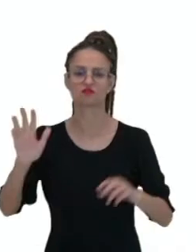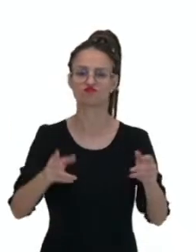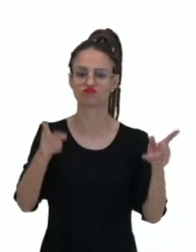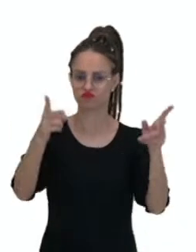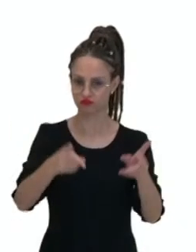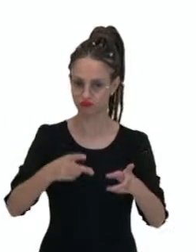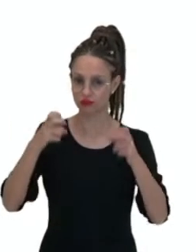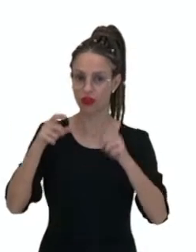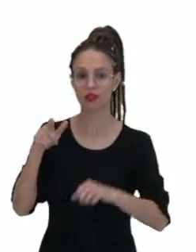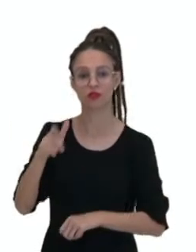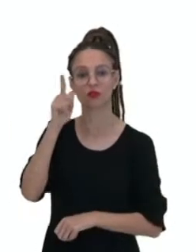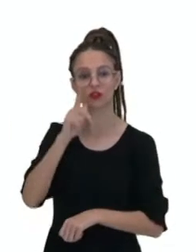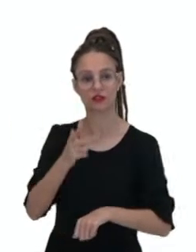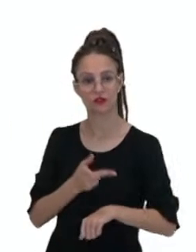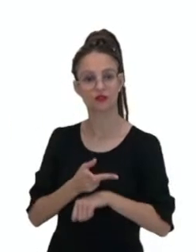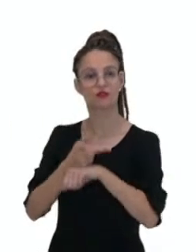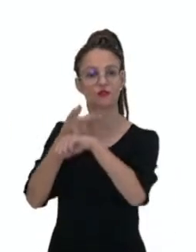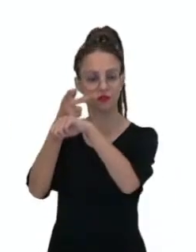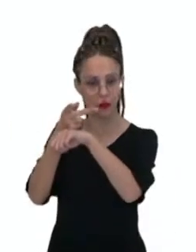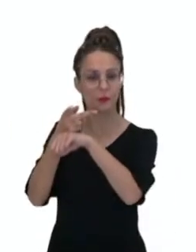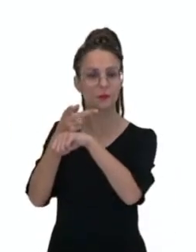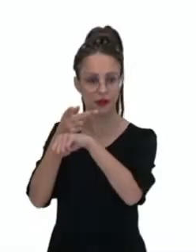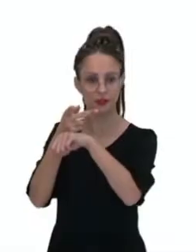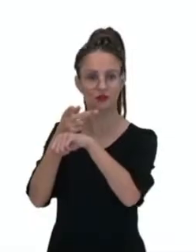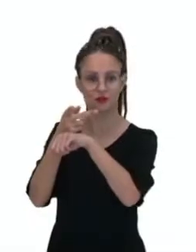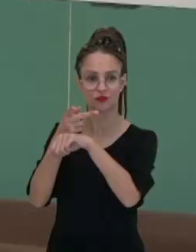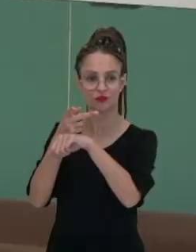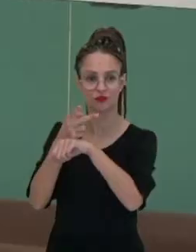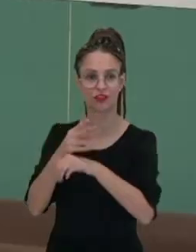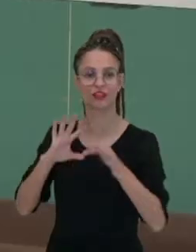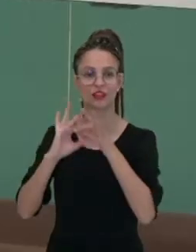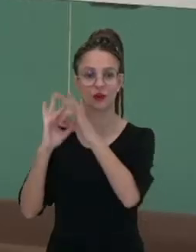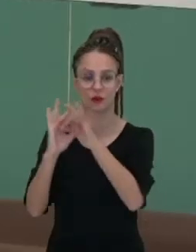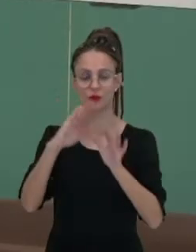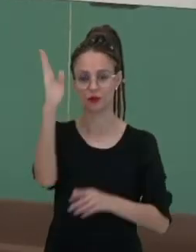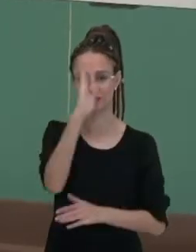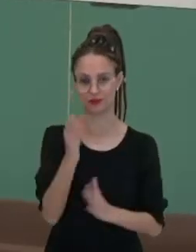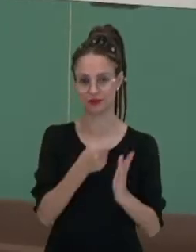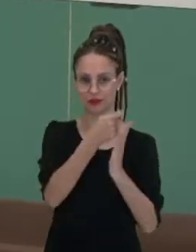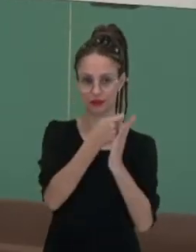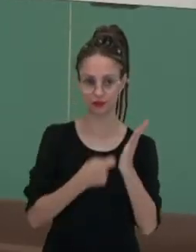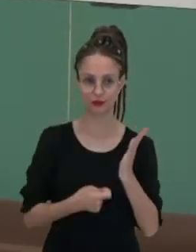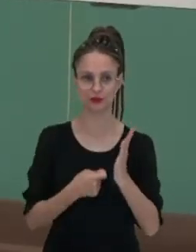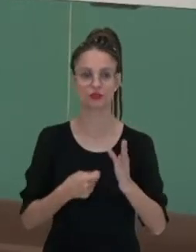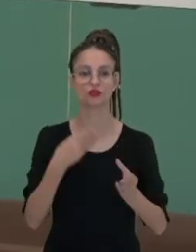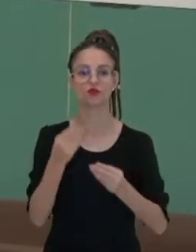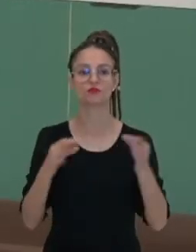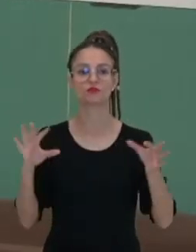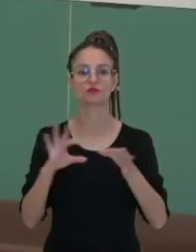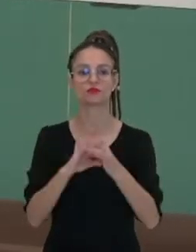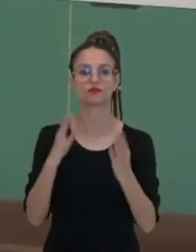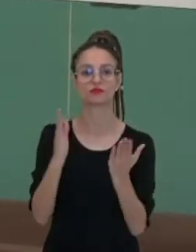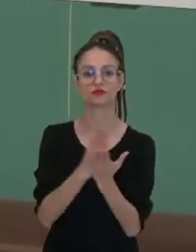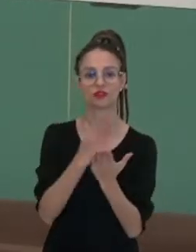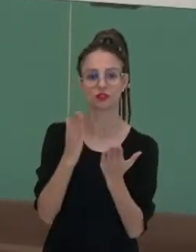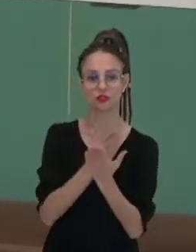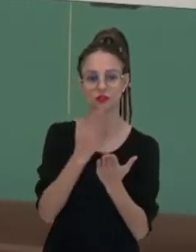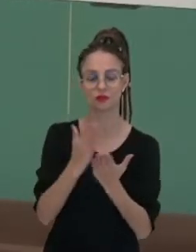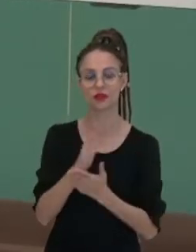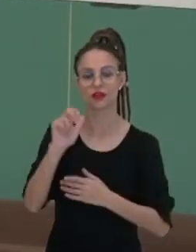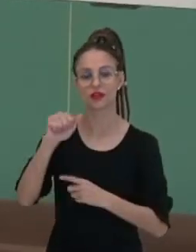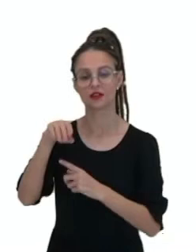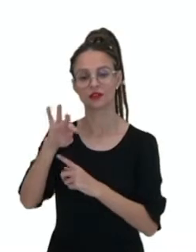a ganhar o prêmio Fernando Chinaglia da União Brasileira dos Escritores, por meio da obra Antologia